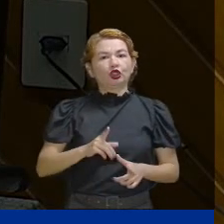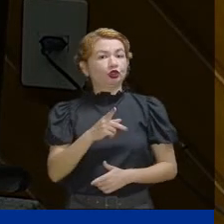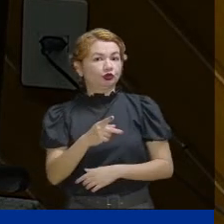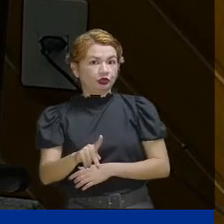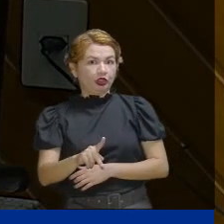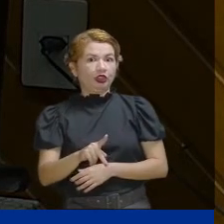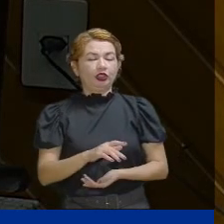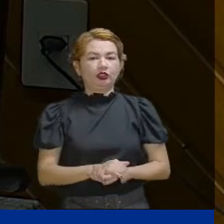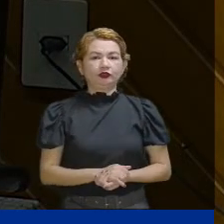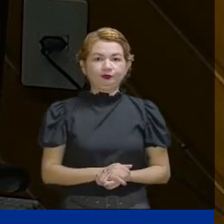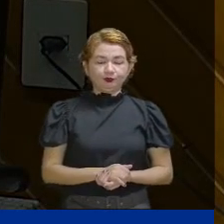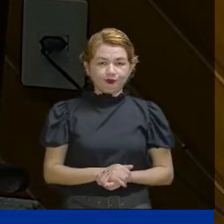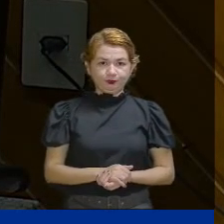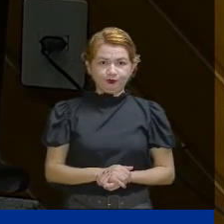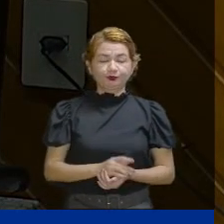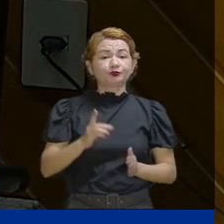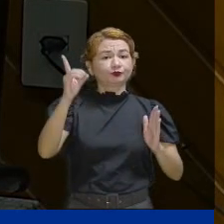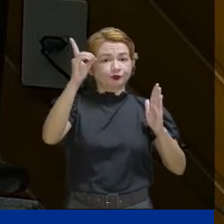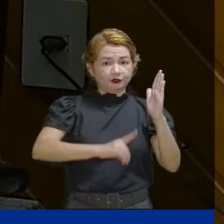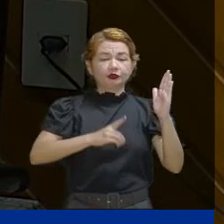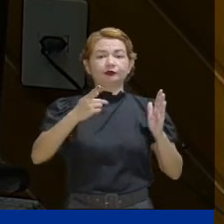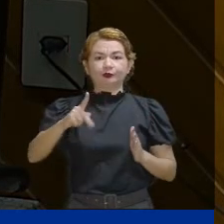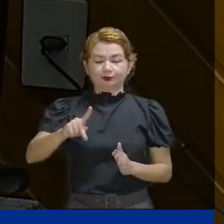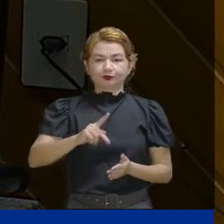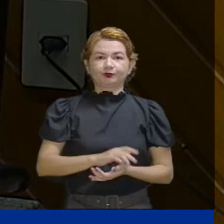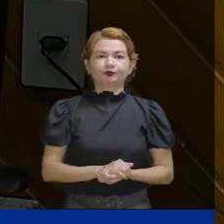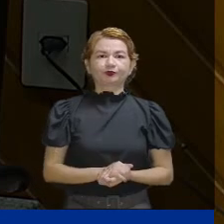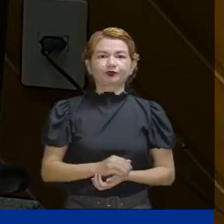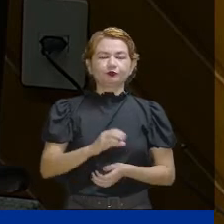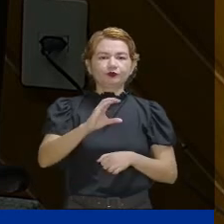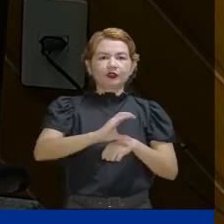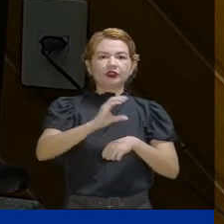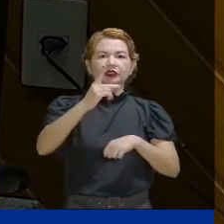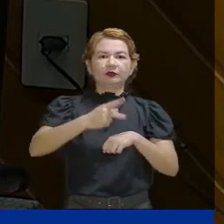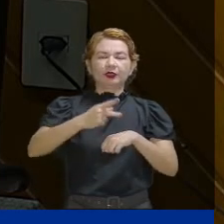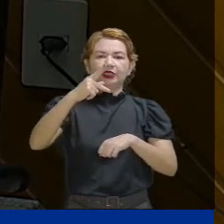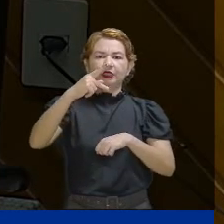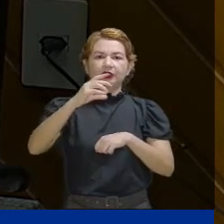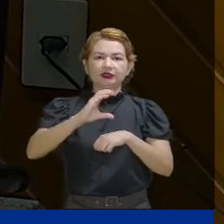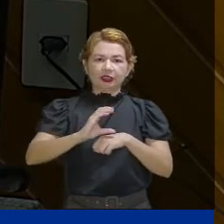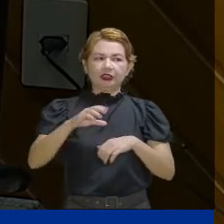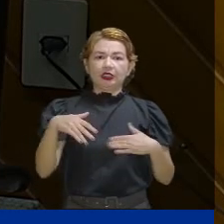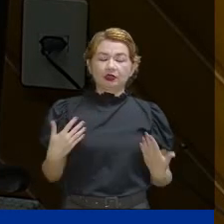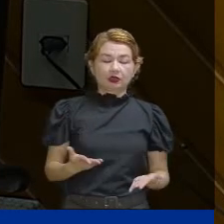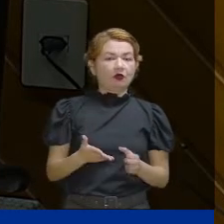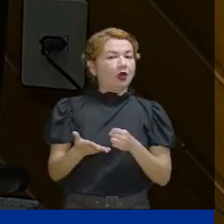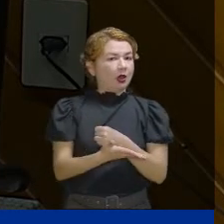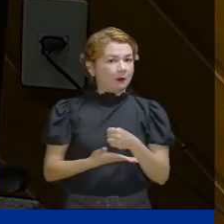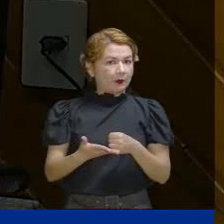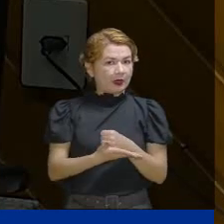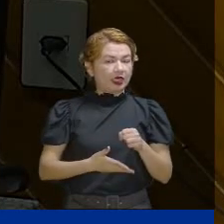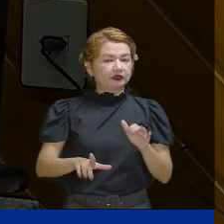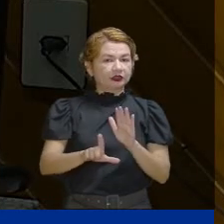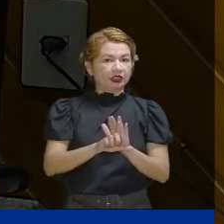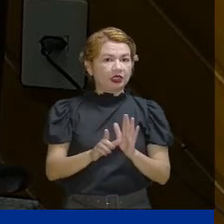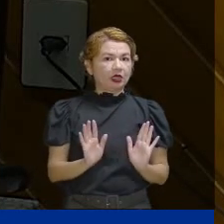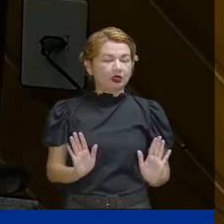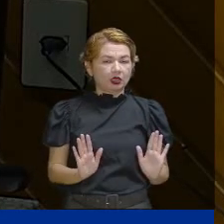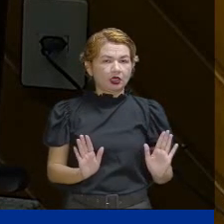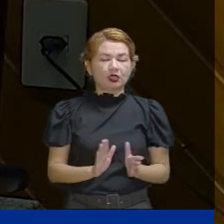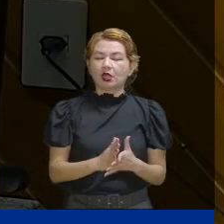artigo 373, inciso 1º do CPC. Com base em tal dispositivo, conclui-se que a lei